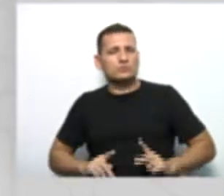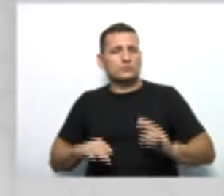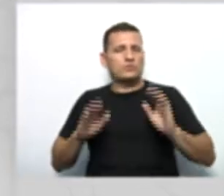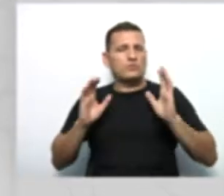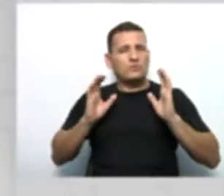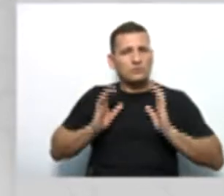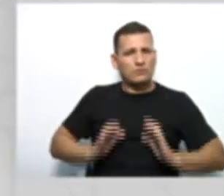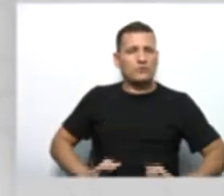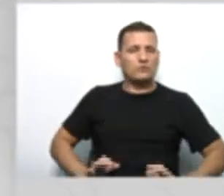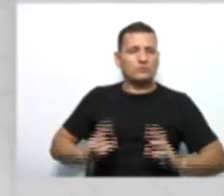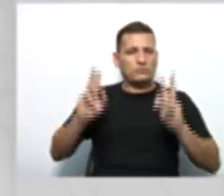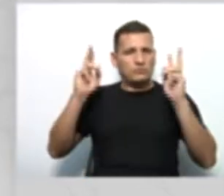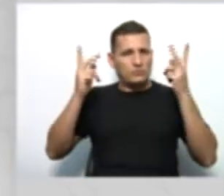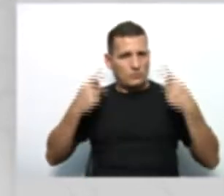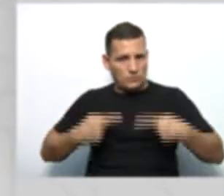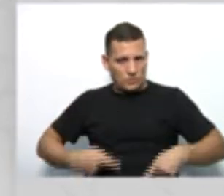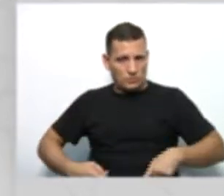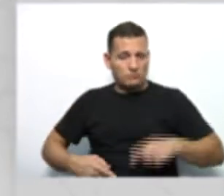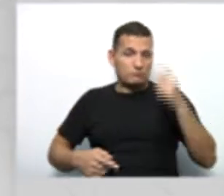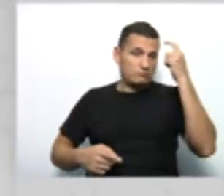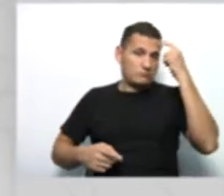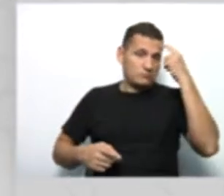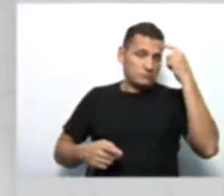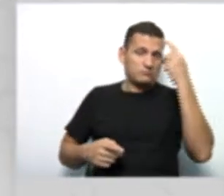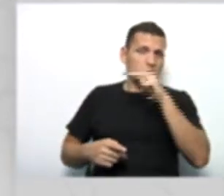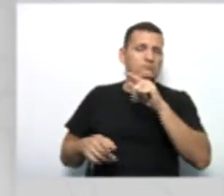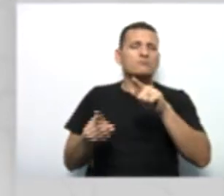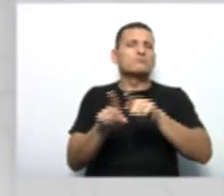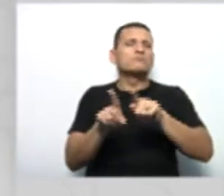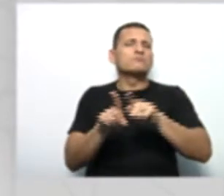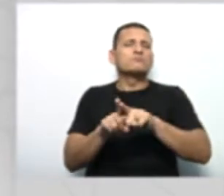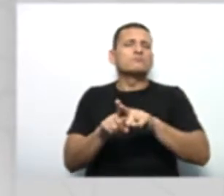em relação aos seus direitos e deveres.